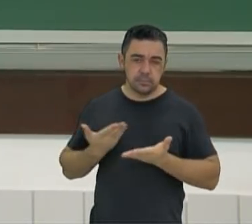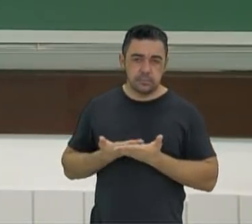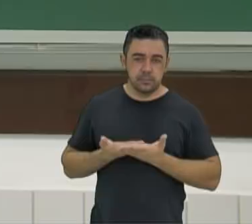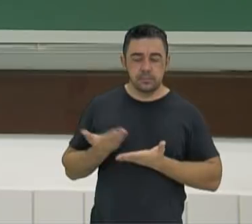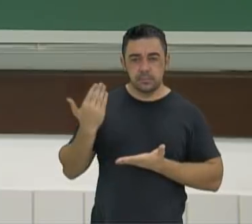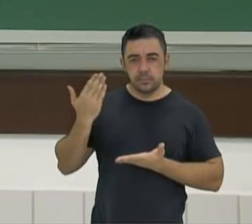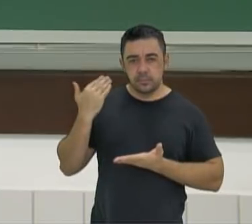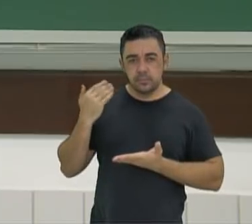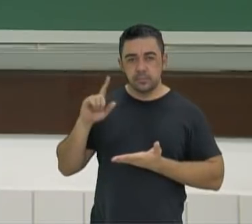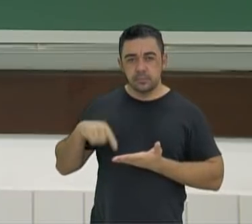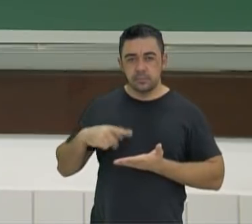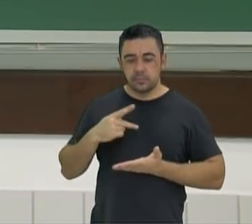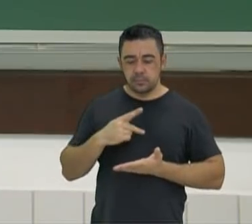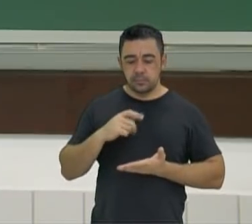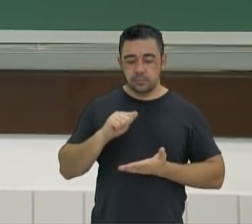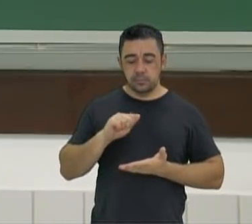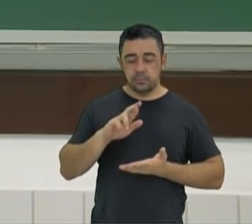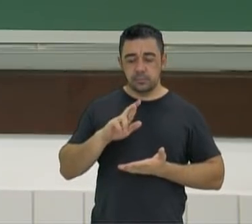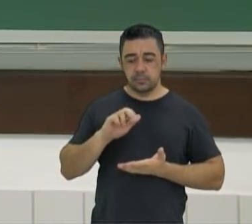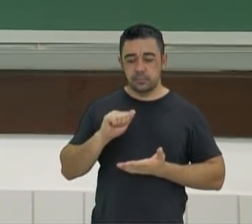aulas,